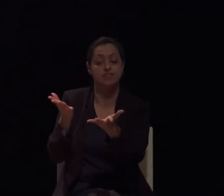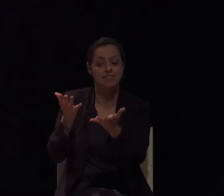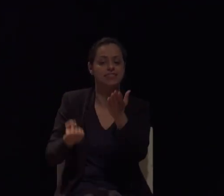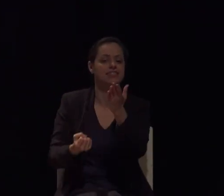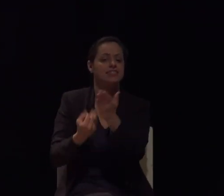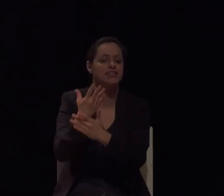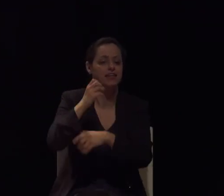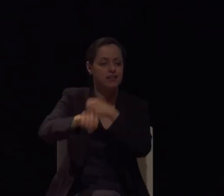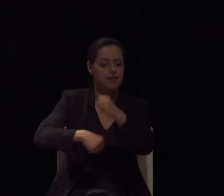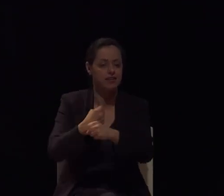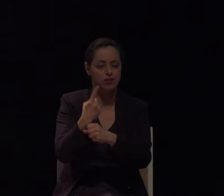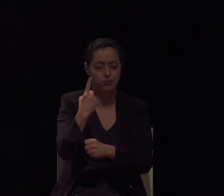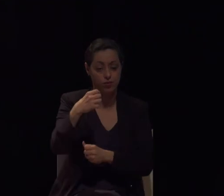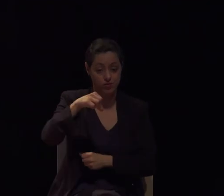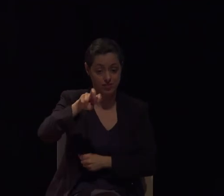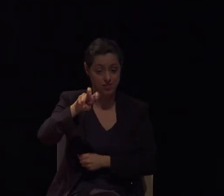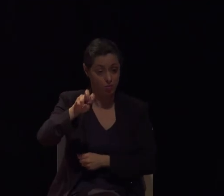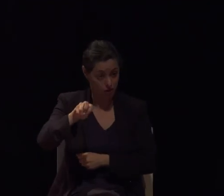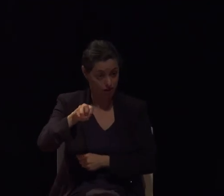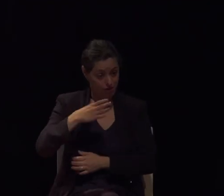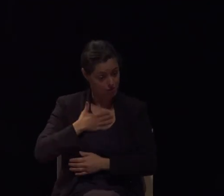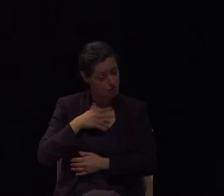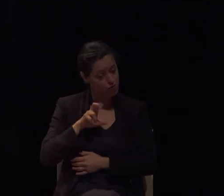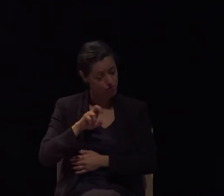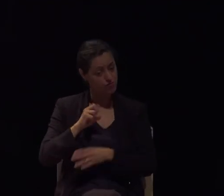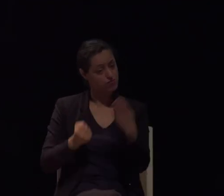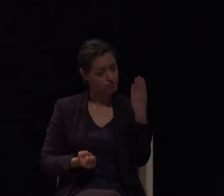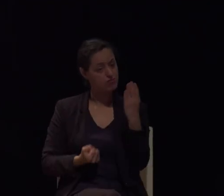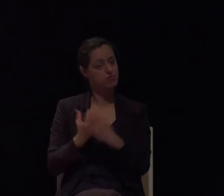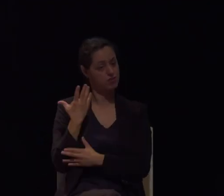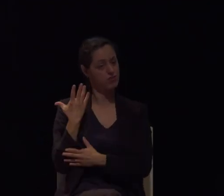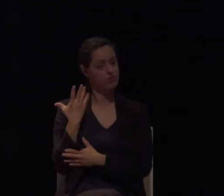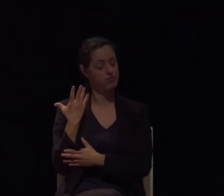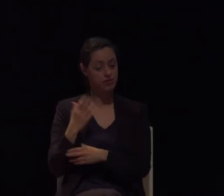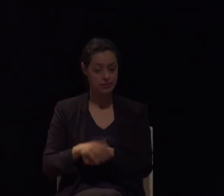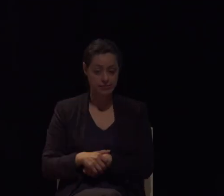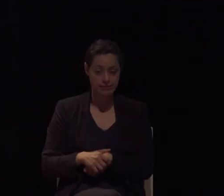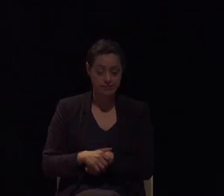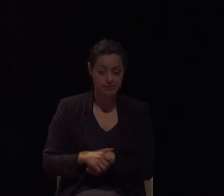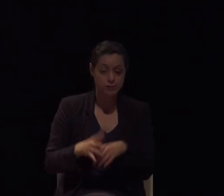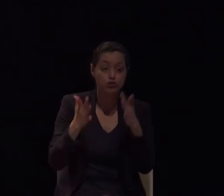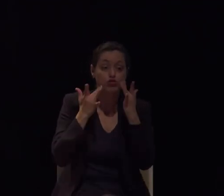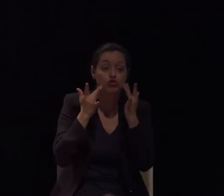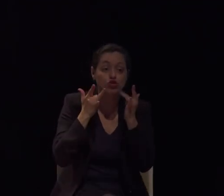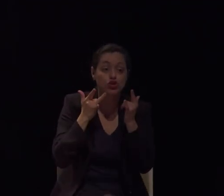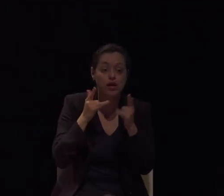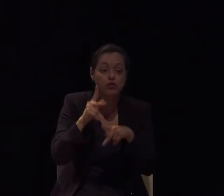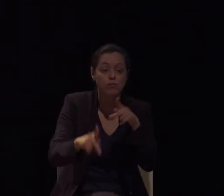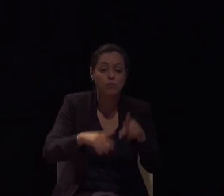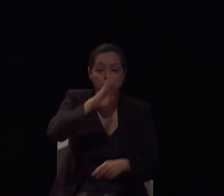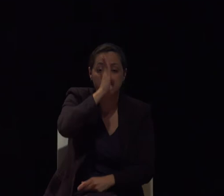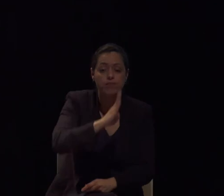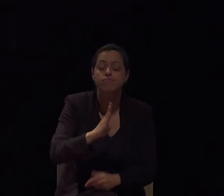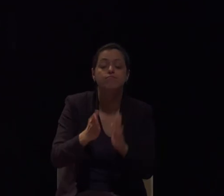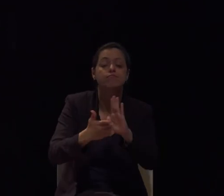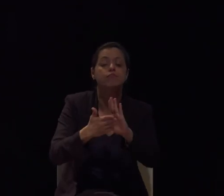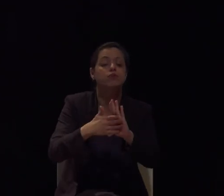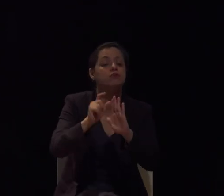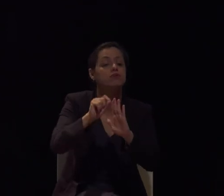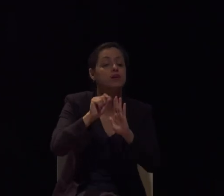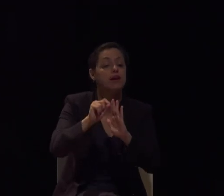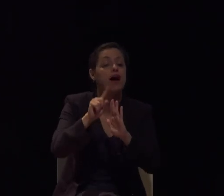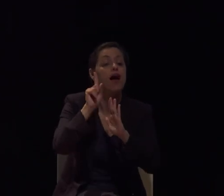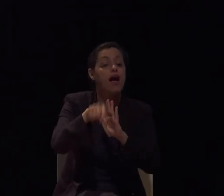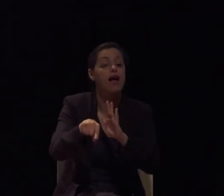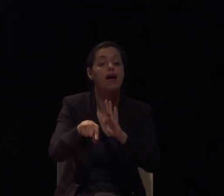50 pelo novo eo teatro popular brasileiro a proposta dele sempre fui trabalhar com o povo em geral